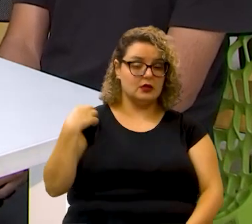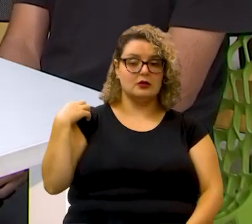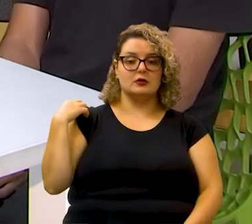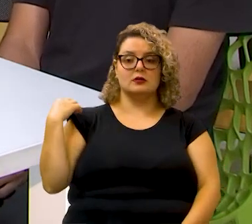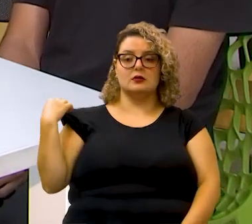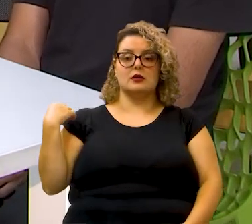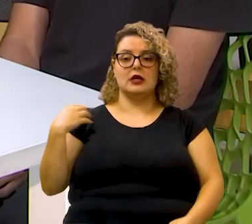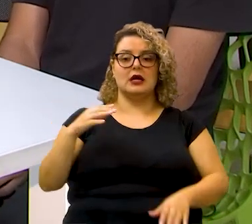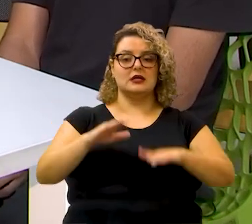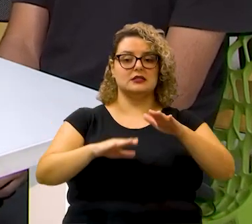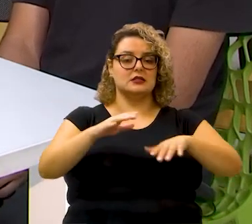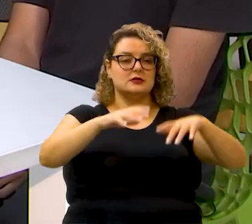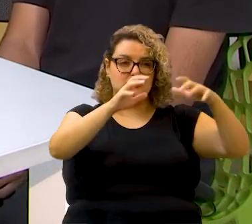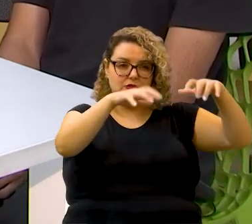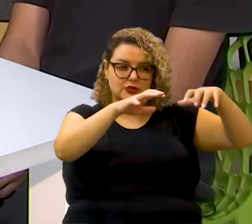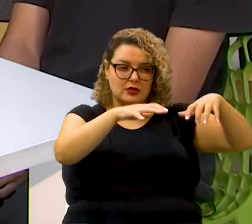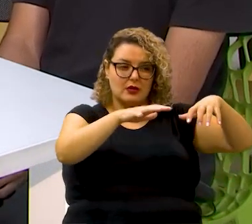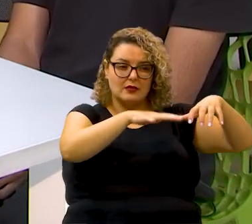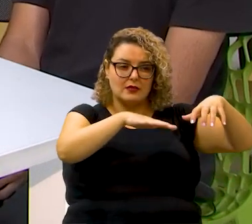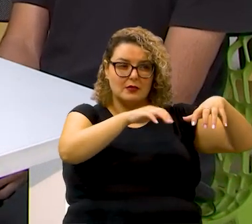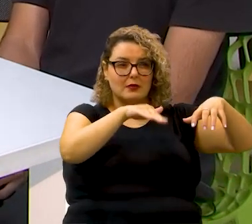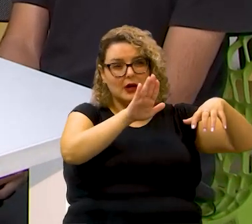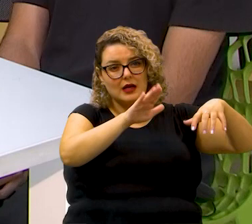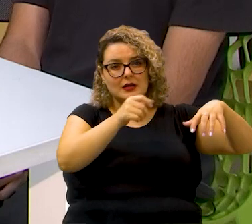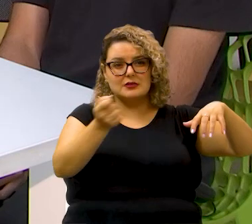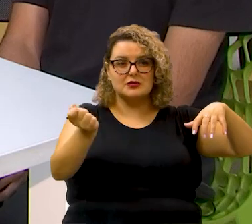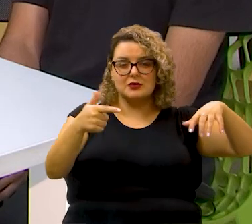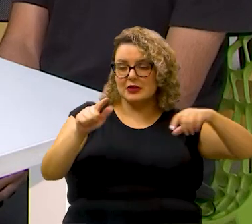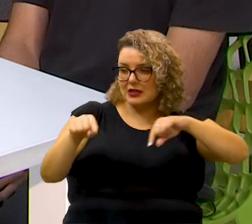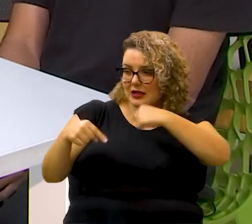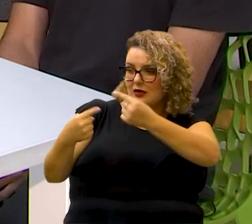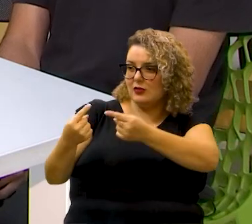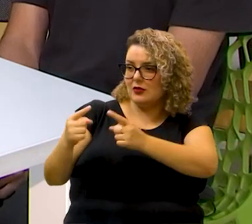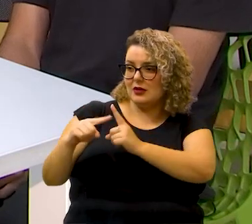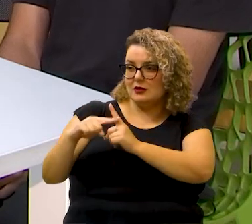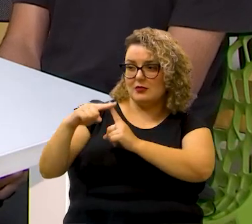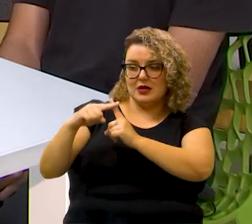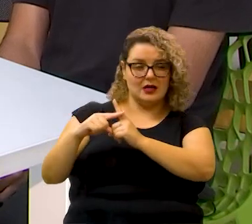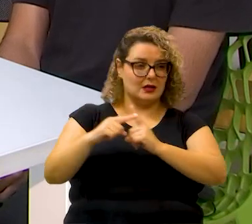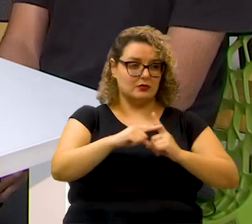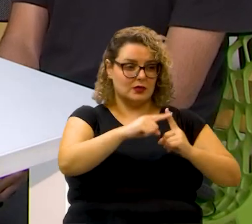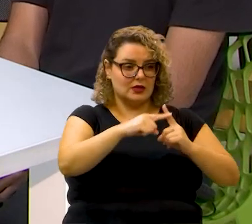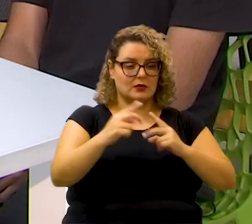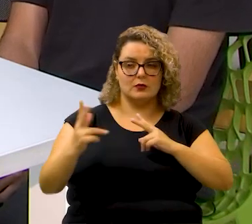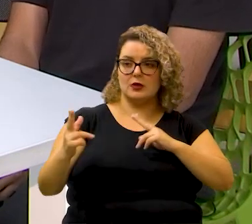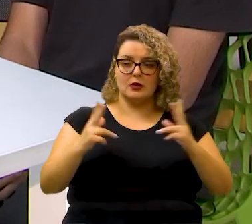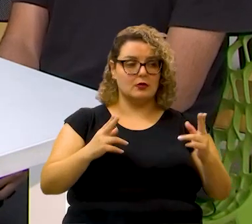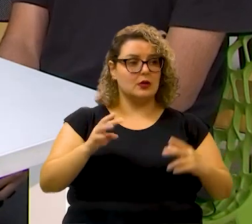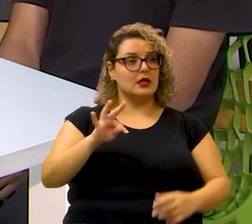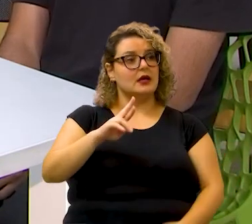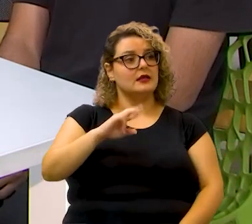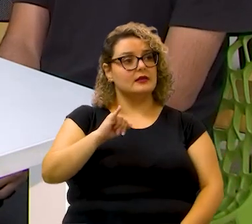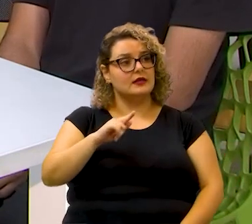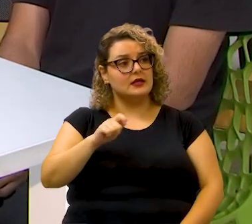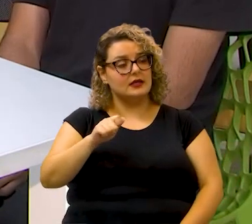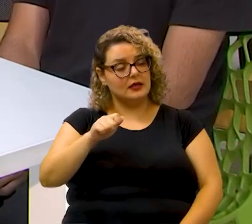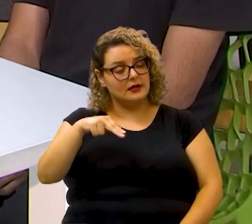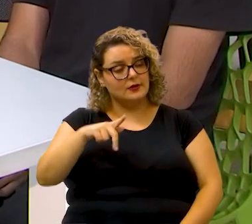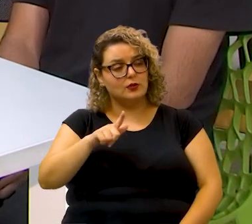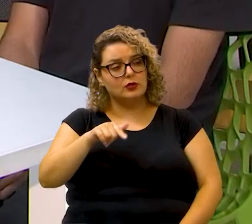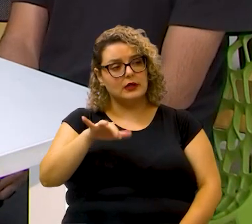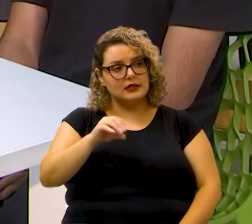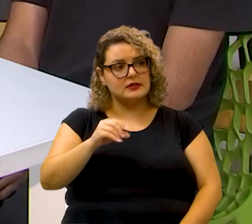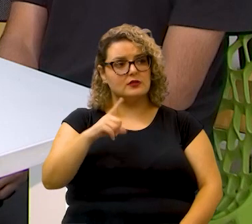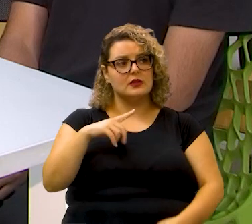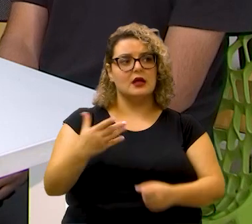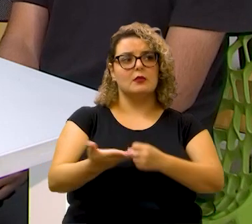um pouquinho antes que às vezes chove mais numa determinada região da cidade, mas a temperatura é a mesma. E com essa triangulação é